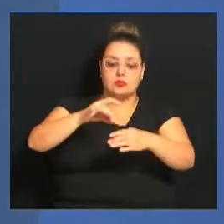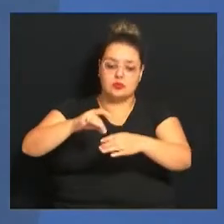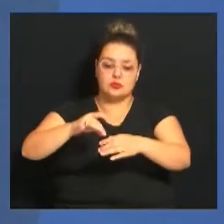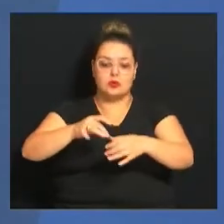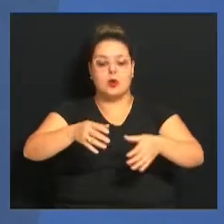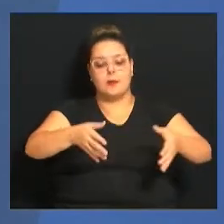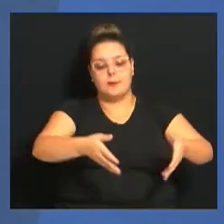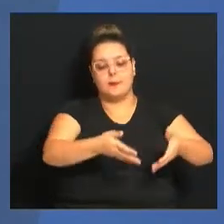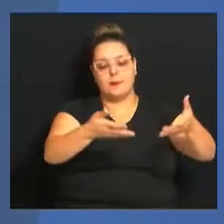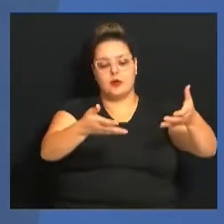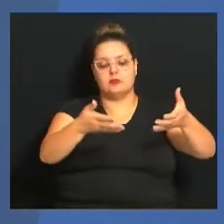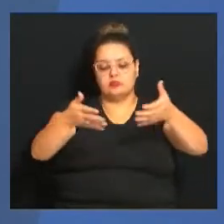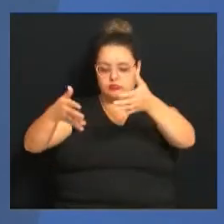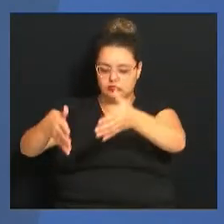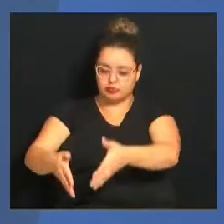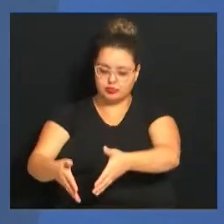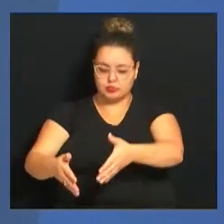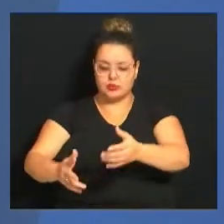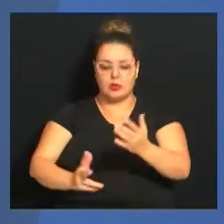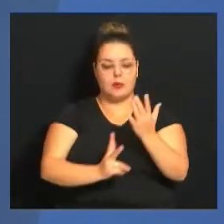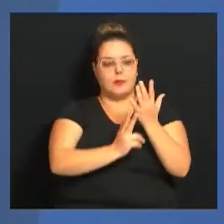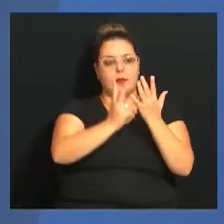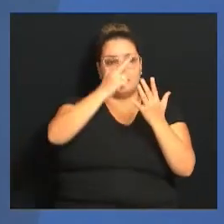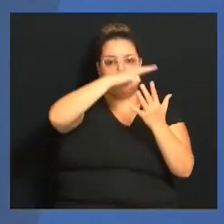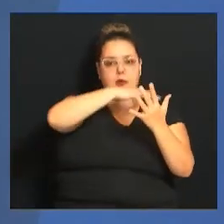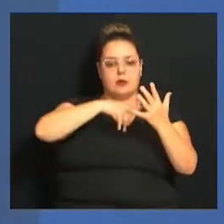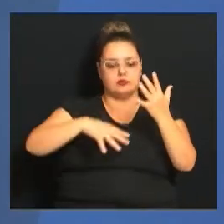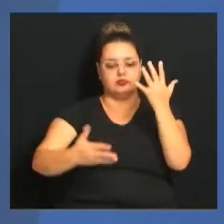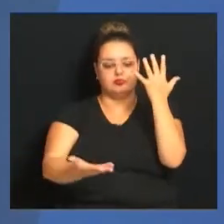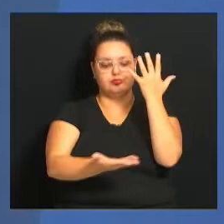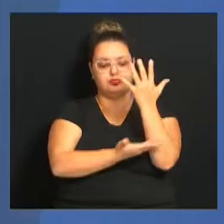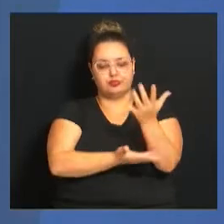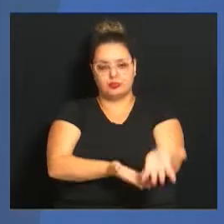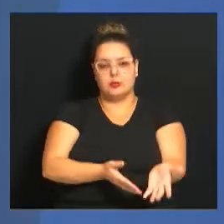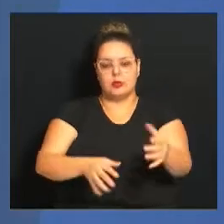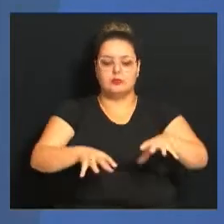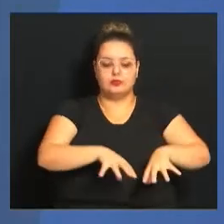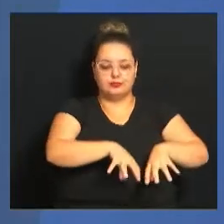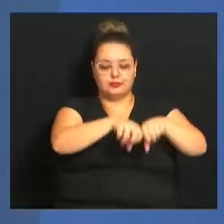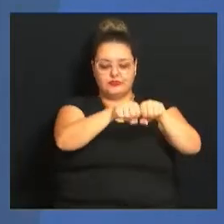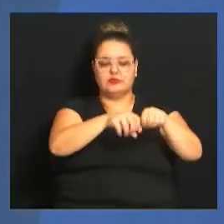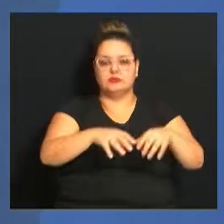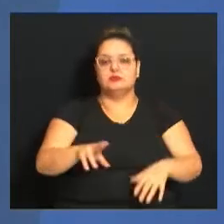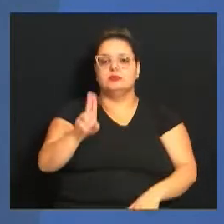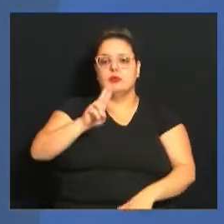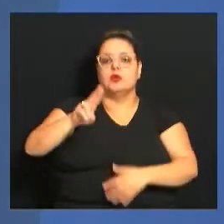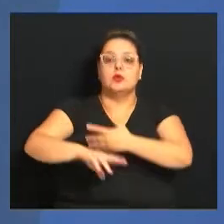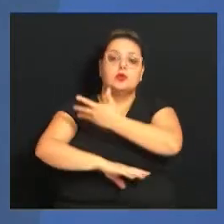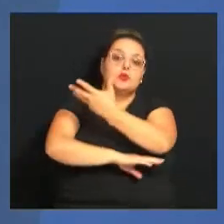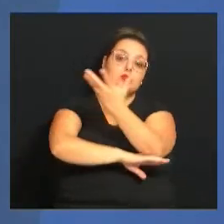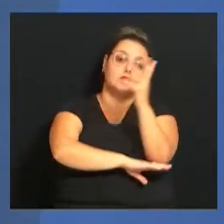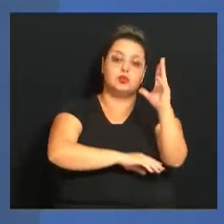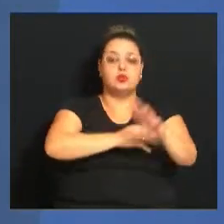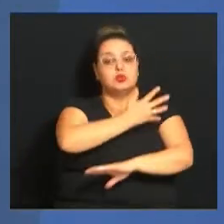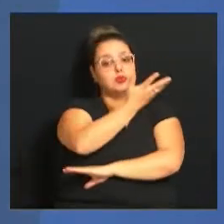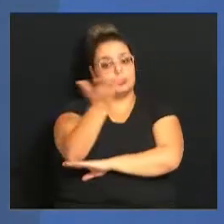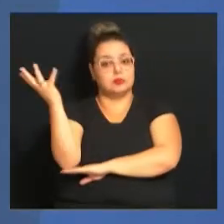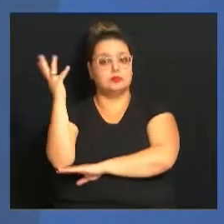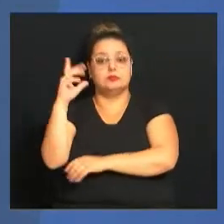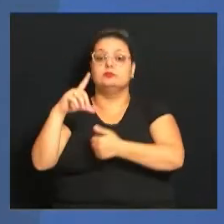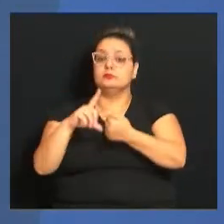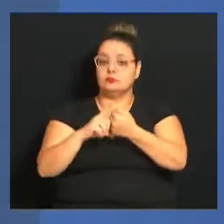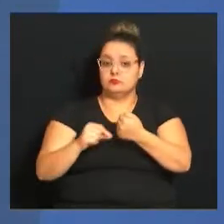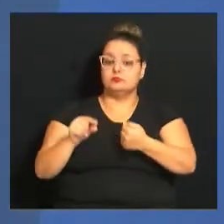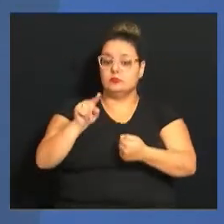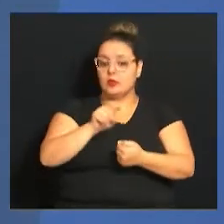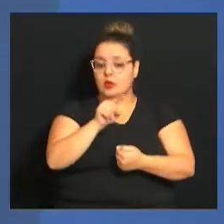poda, supressão e o uso adequado e planejado da arborização urbana. Os artigos revogados